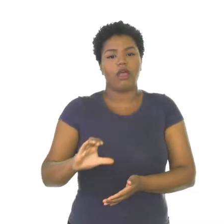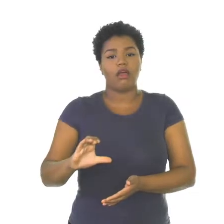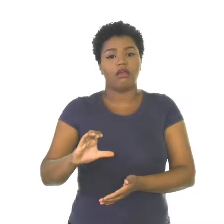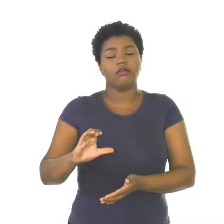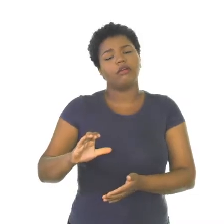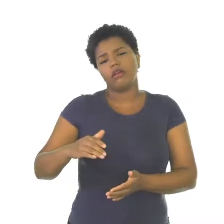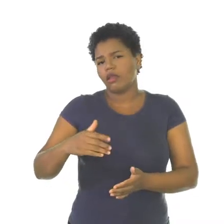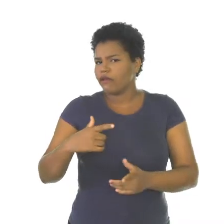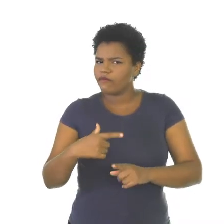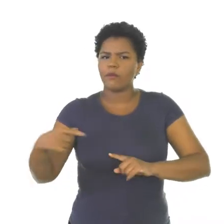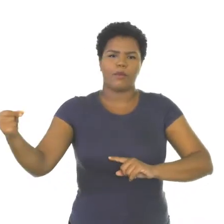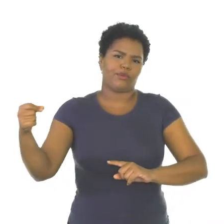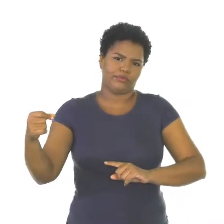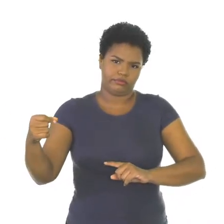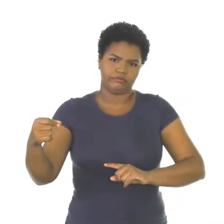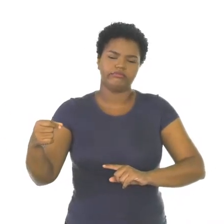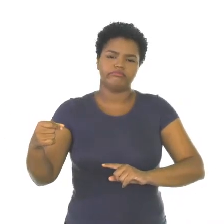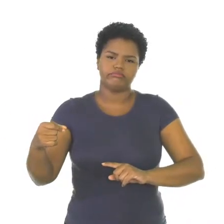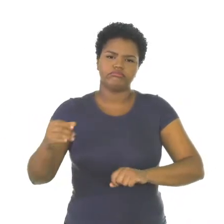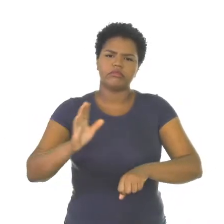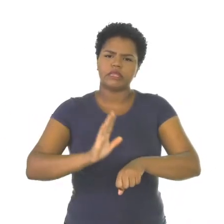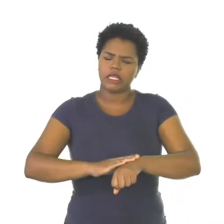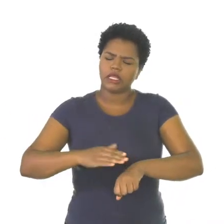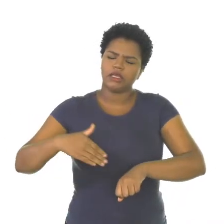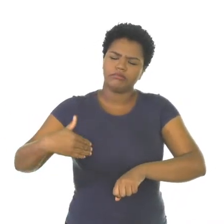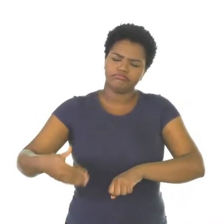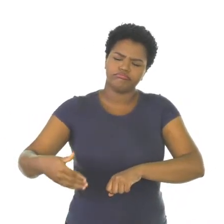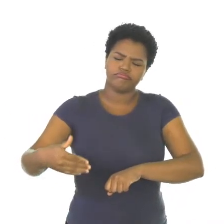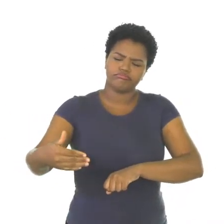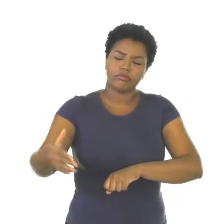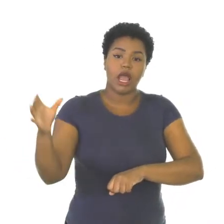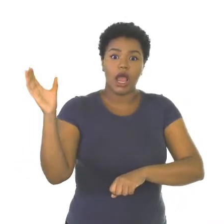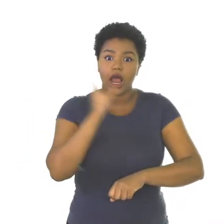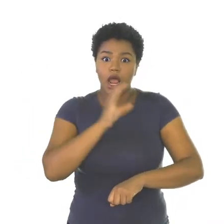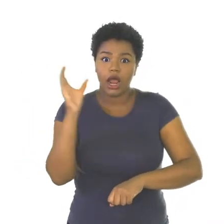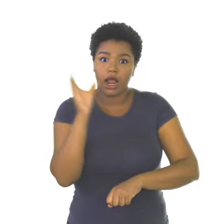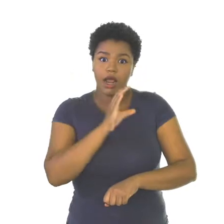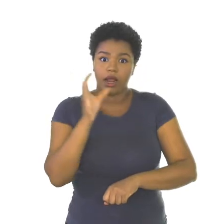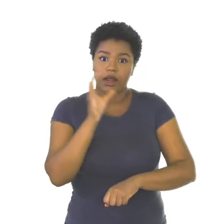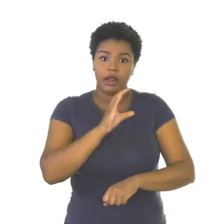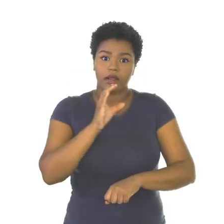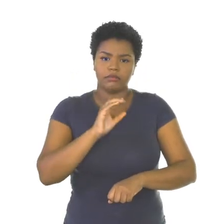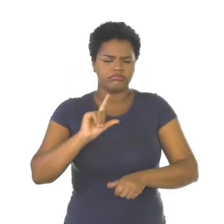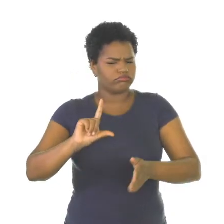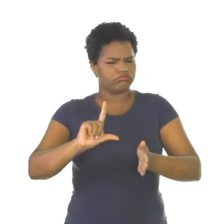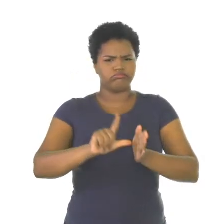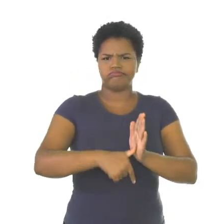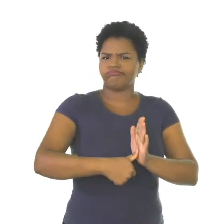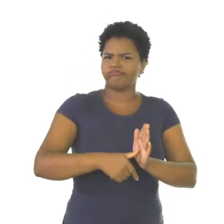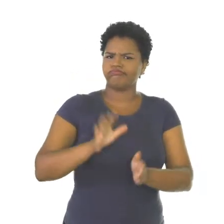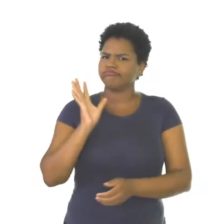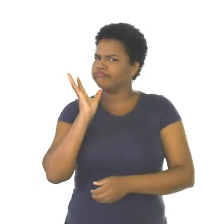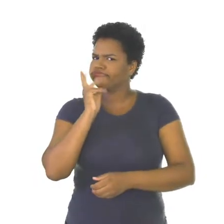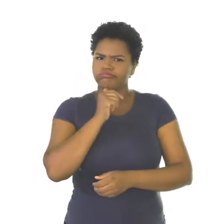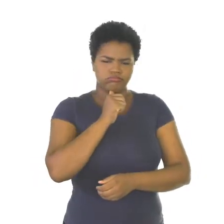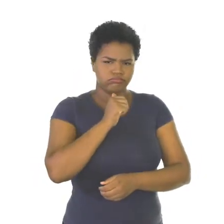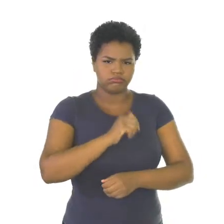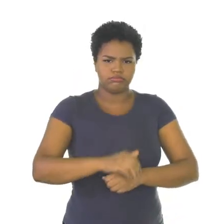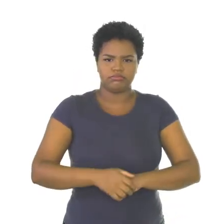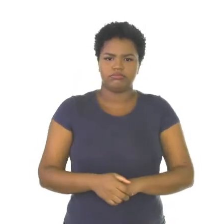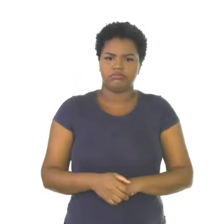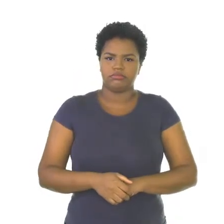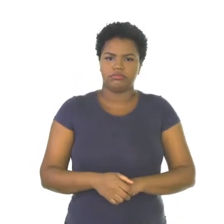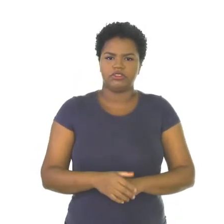vai-te embora. Passa tempo bem depressa, não atrasa, não demora. Que